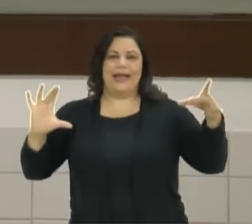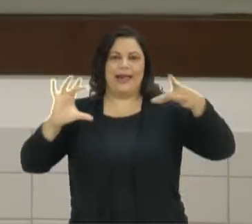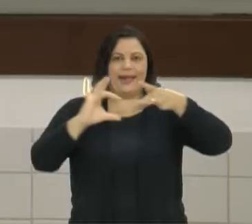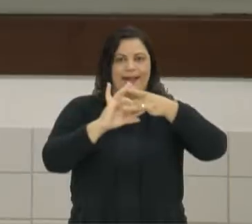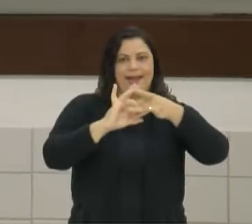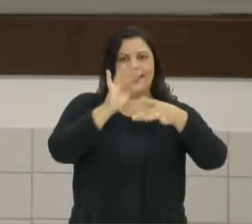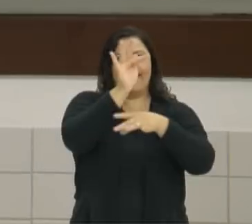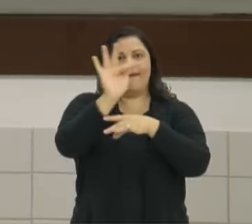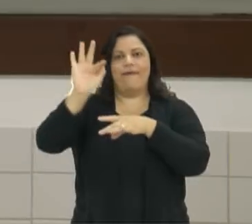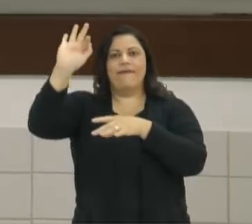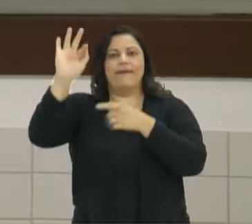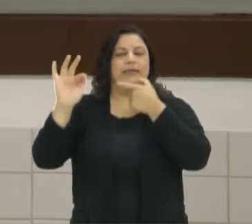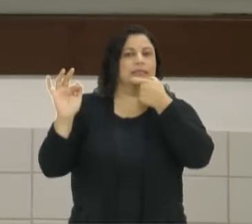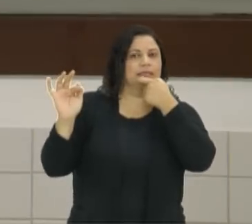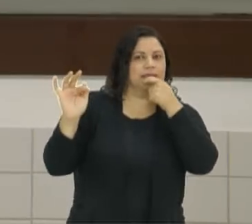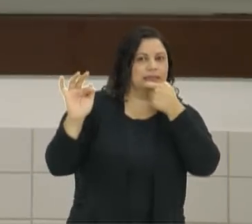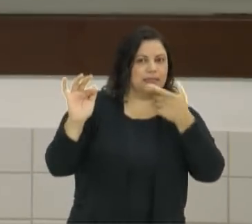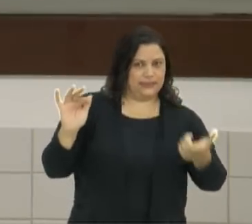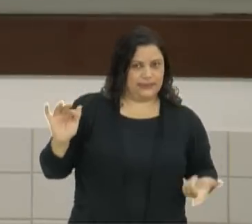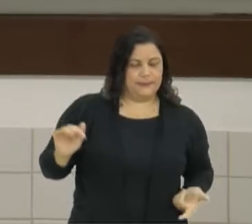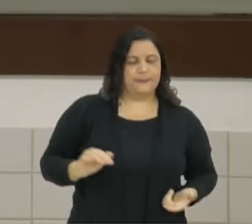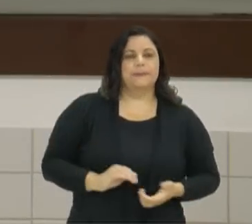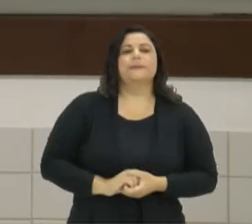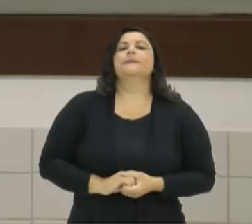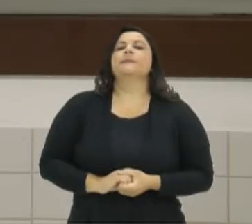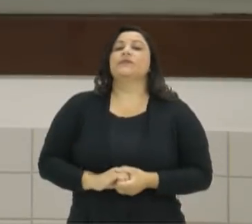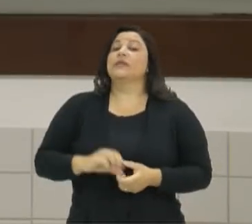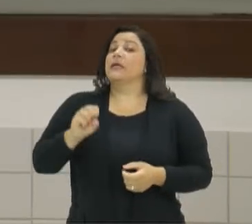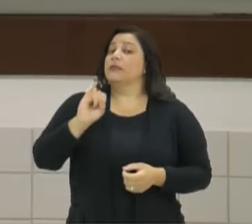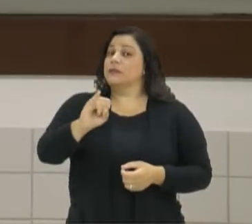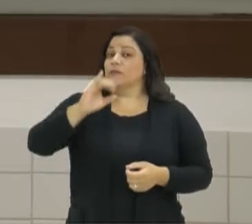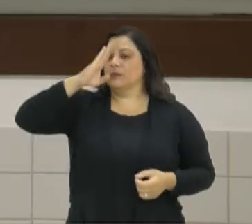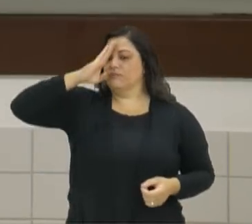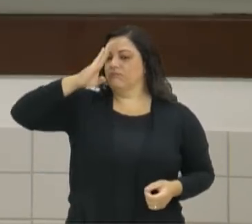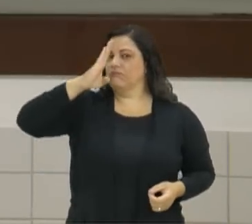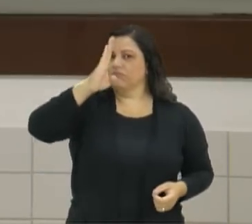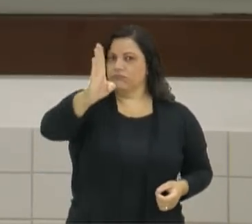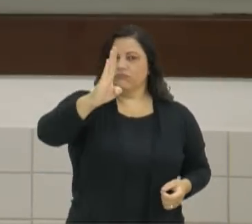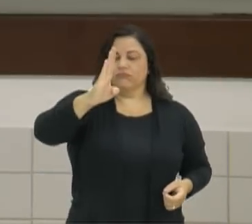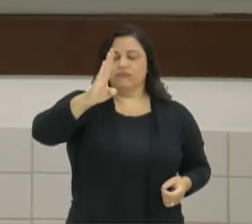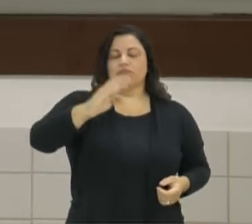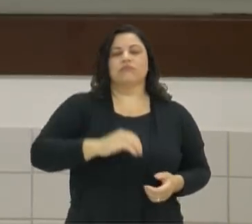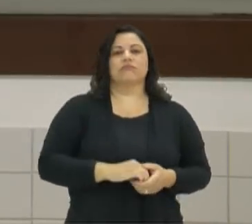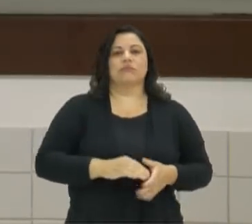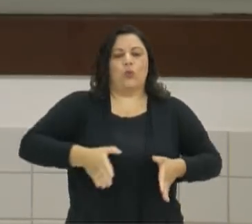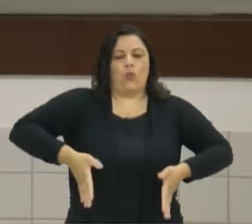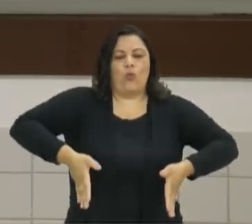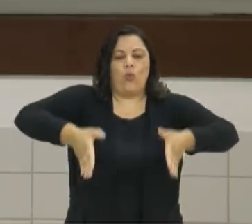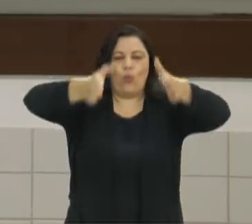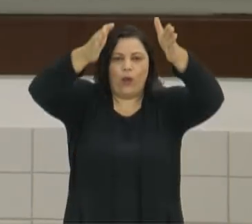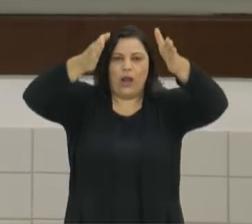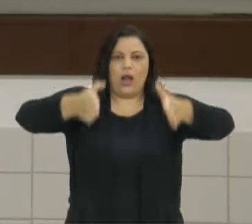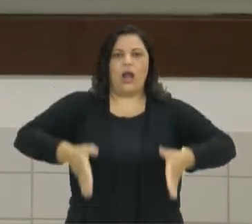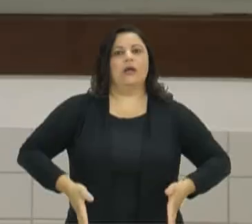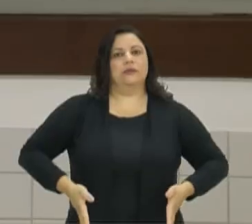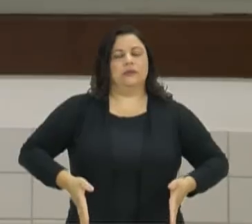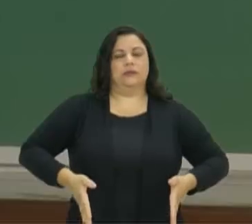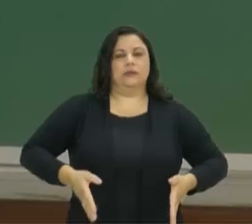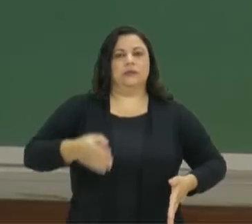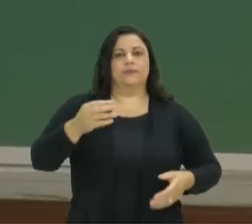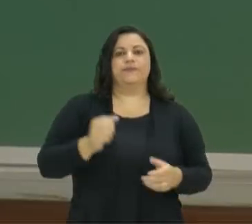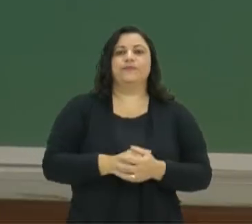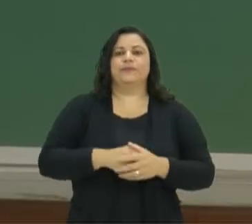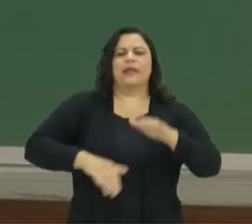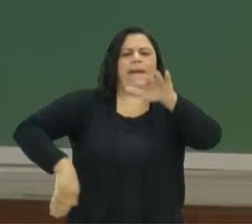Inglaterra, tá? Mas, se você for atravessar o Canal da Mancha, você terá uma distância para percorrer